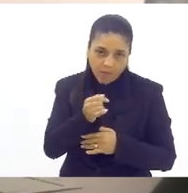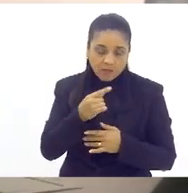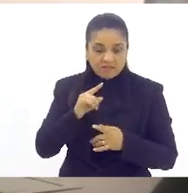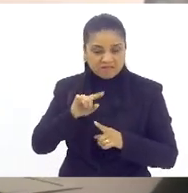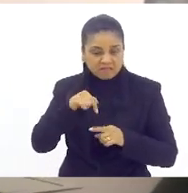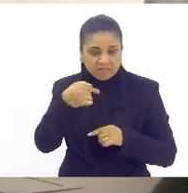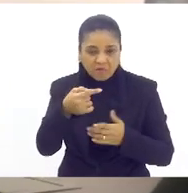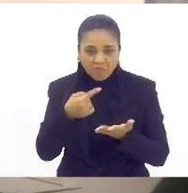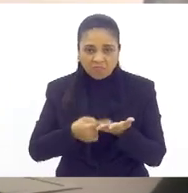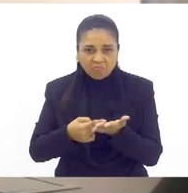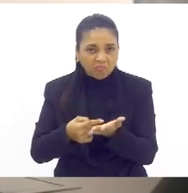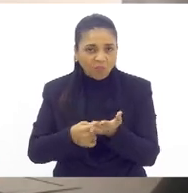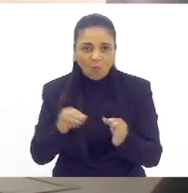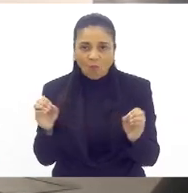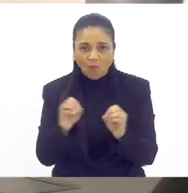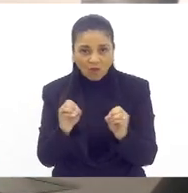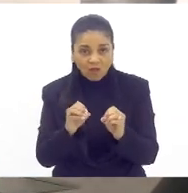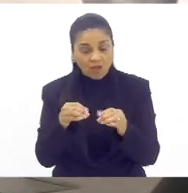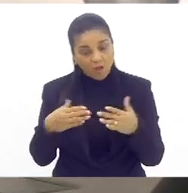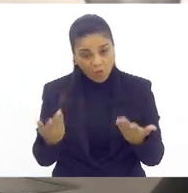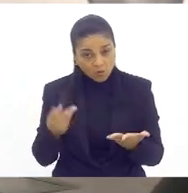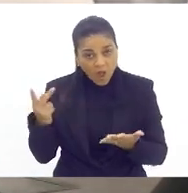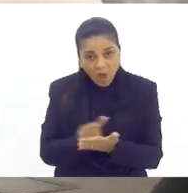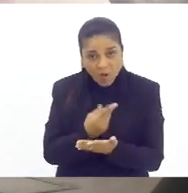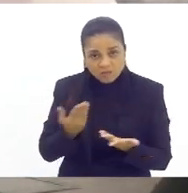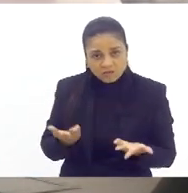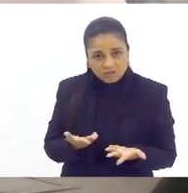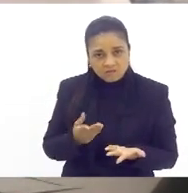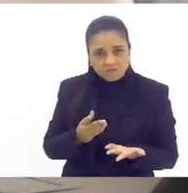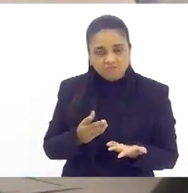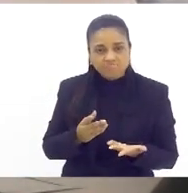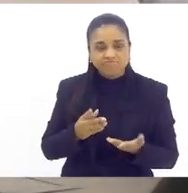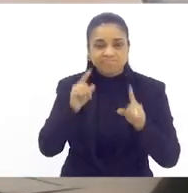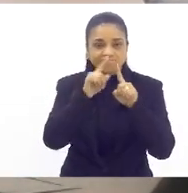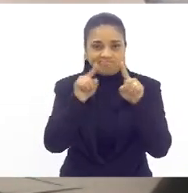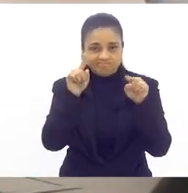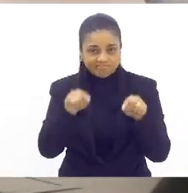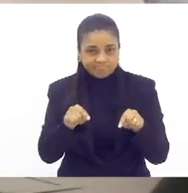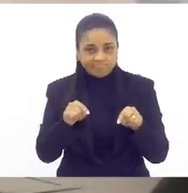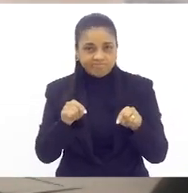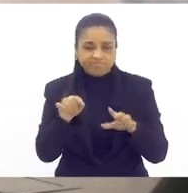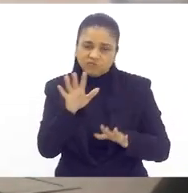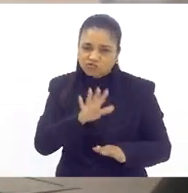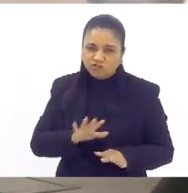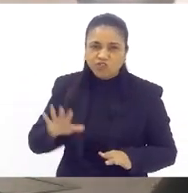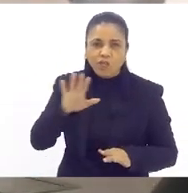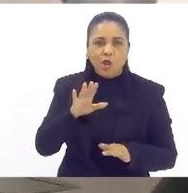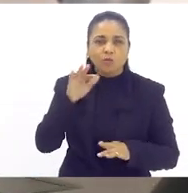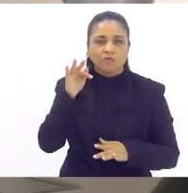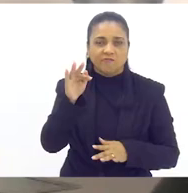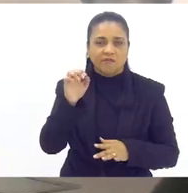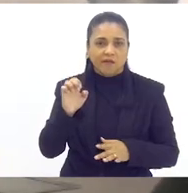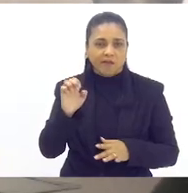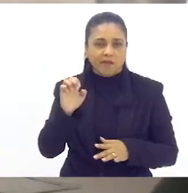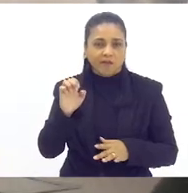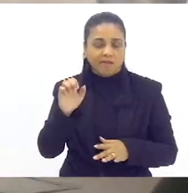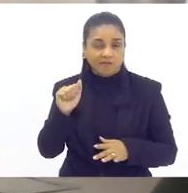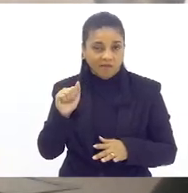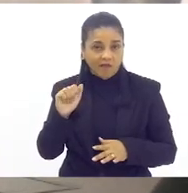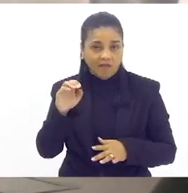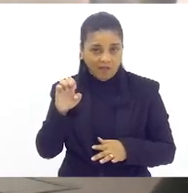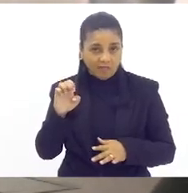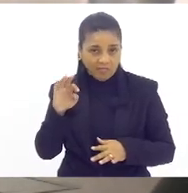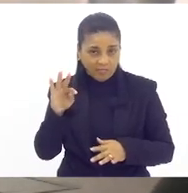porque o que tá acontecendo hoje é que os servidores em geral da Faetec Então se